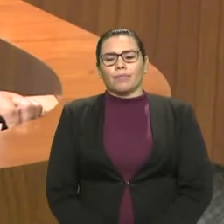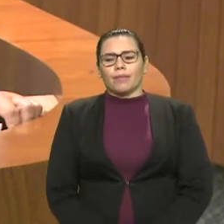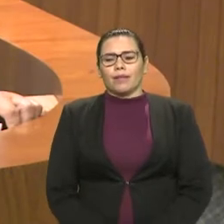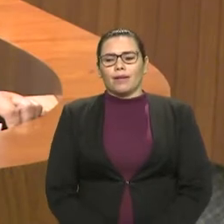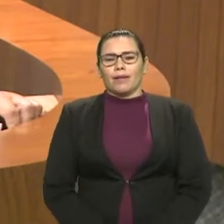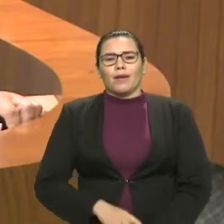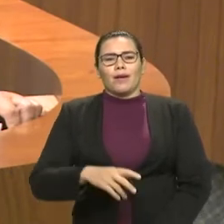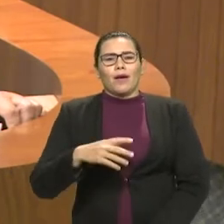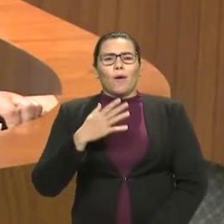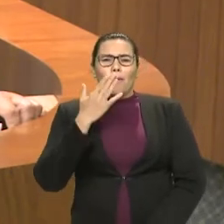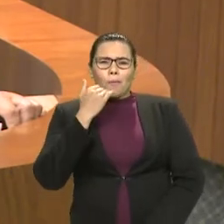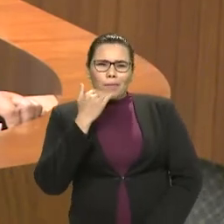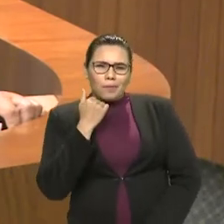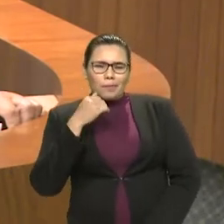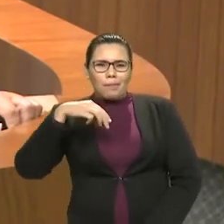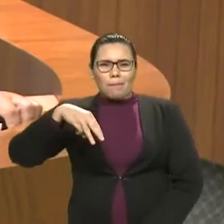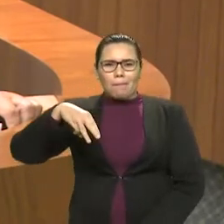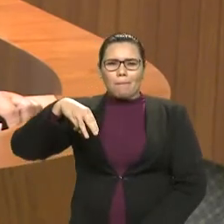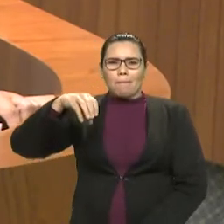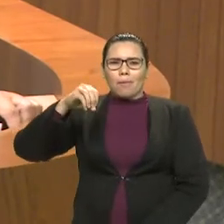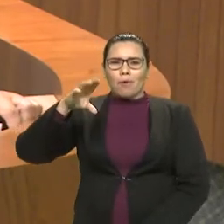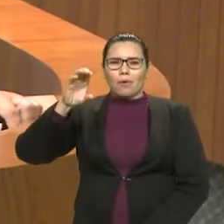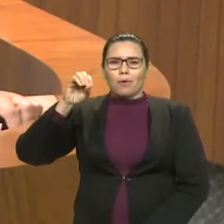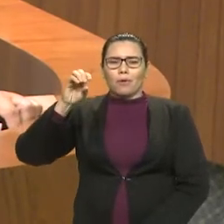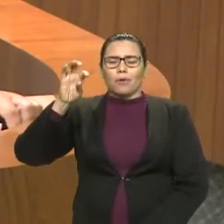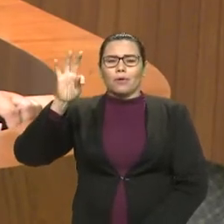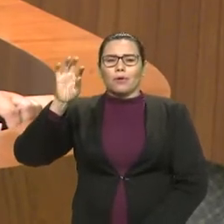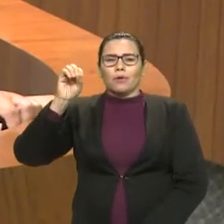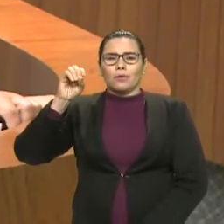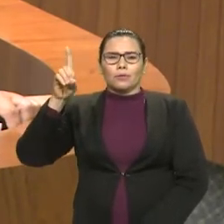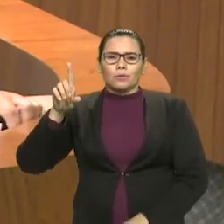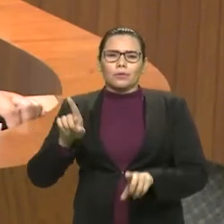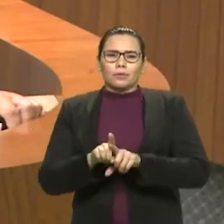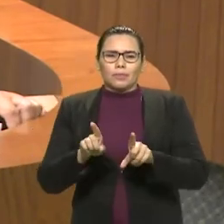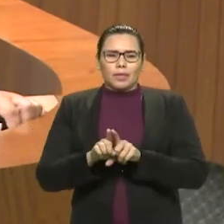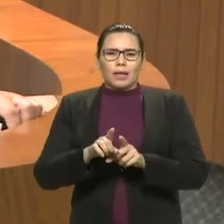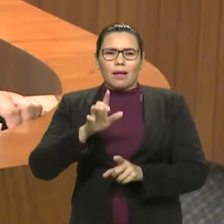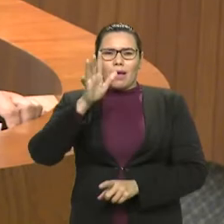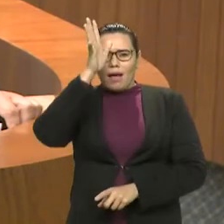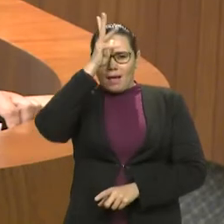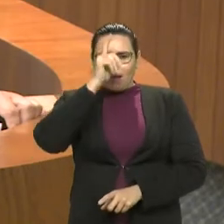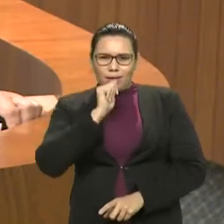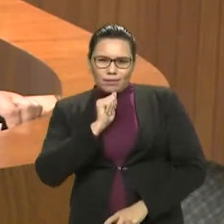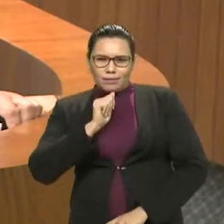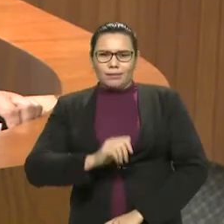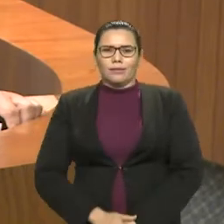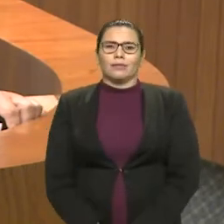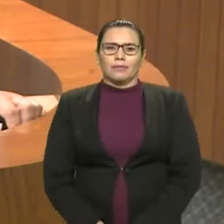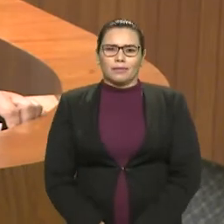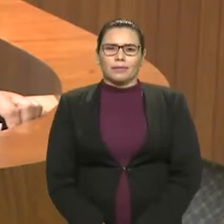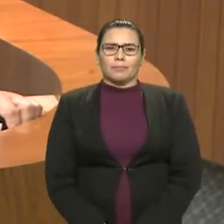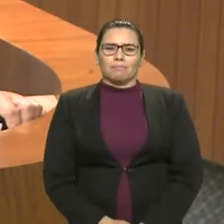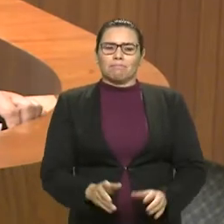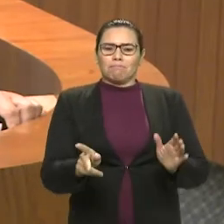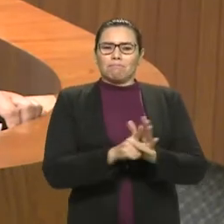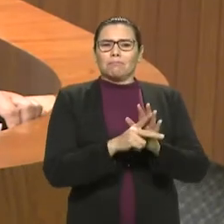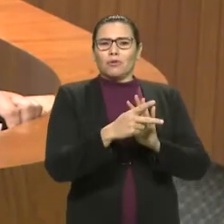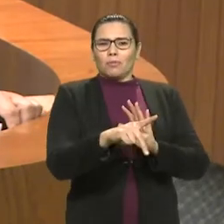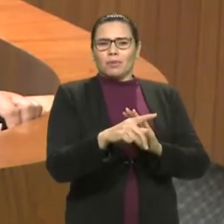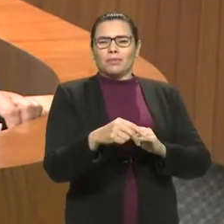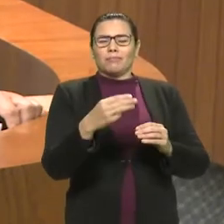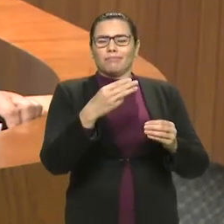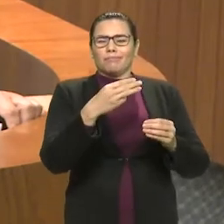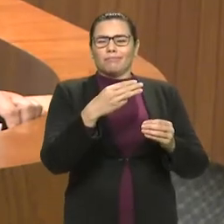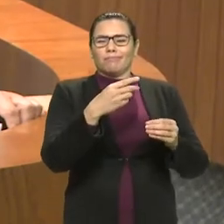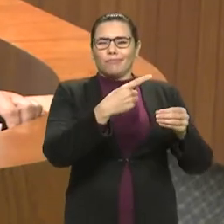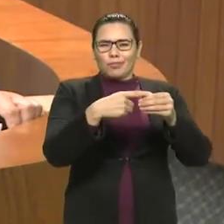mokotów a galinha caipira logo de manhã cedo né provando ali um pouco naquele alimentos para o O silêncio que gosta